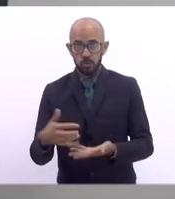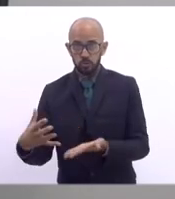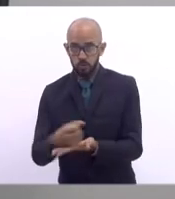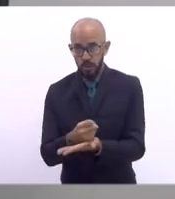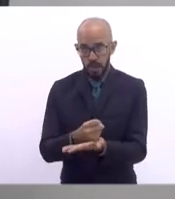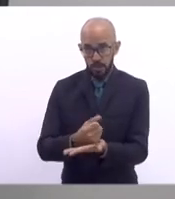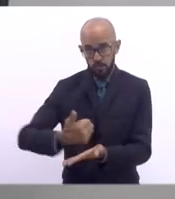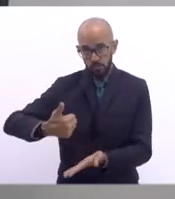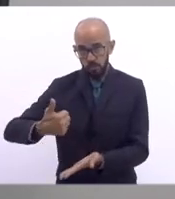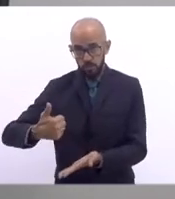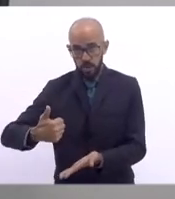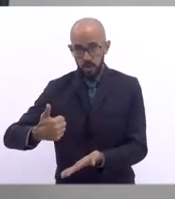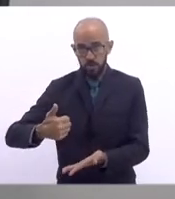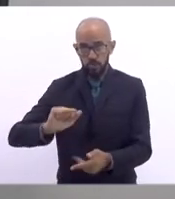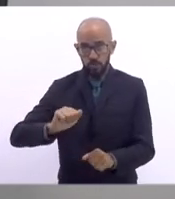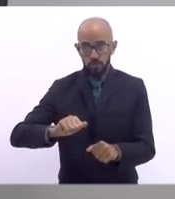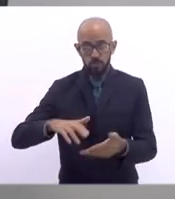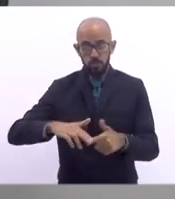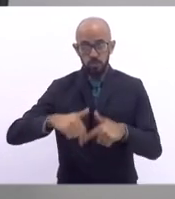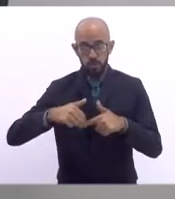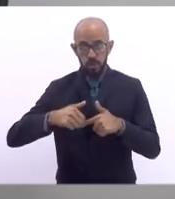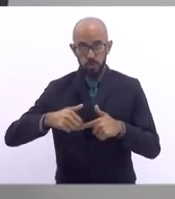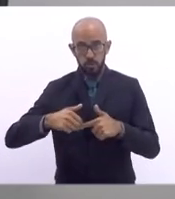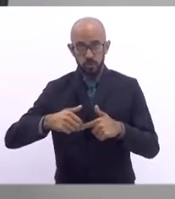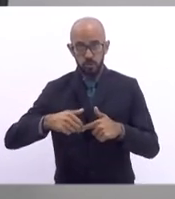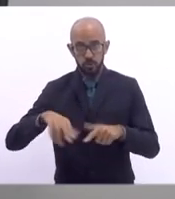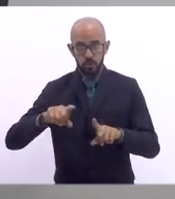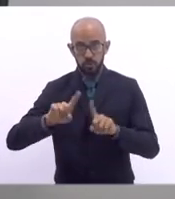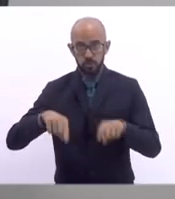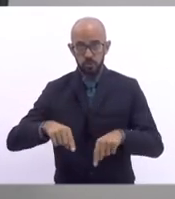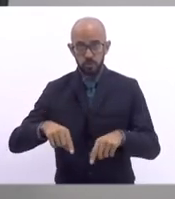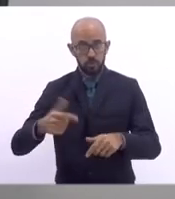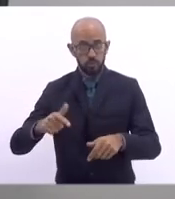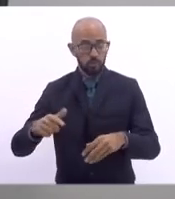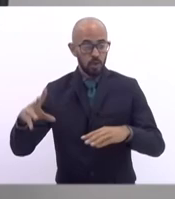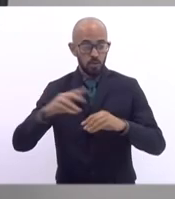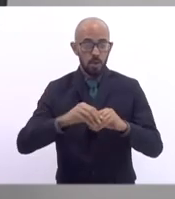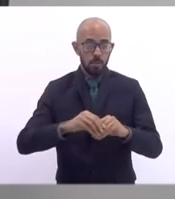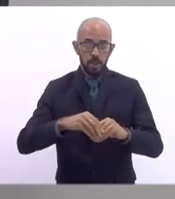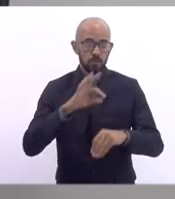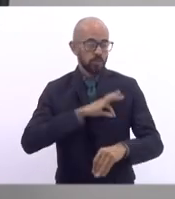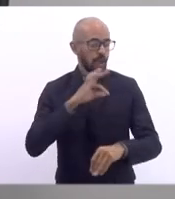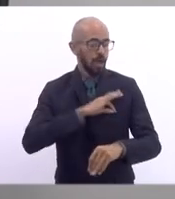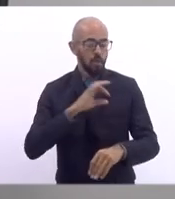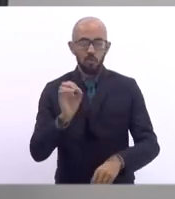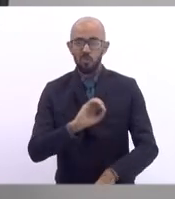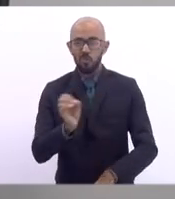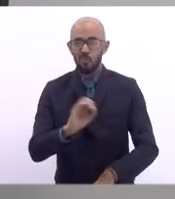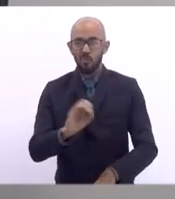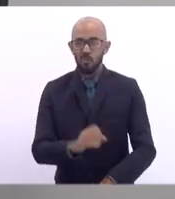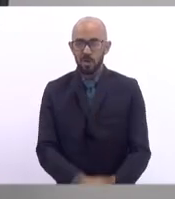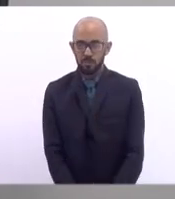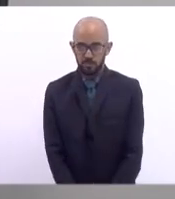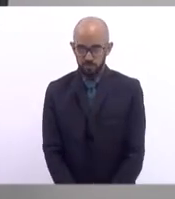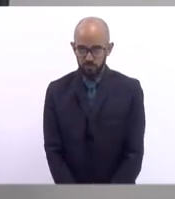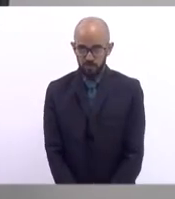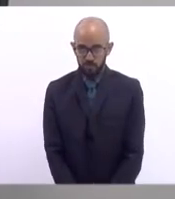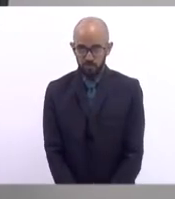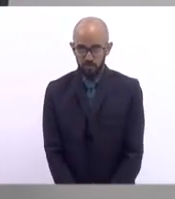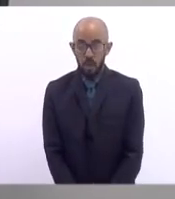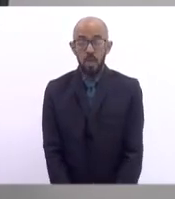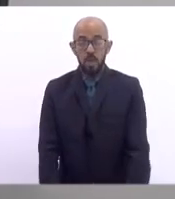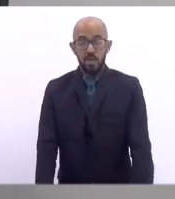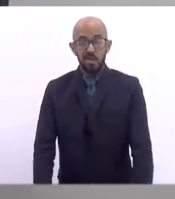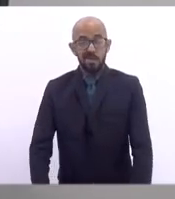às custas da desgraça do funciona lembro que não tem a reposição salarial nenhuma é